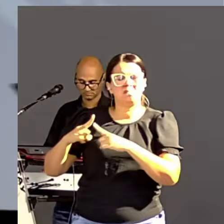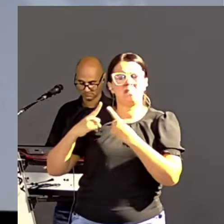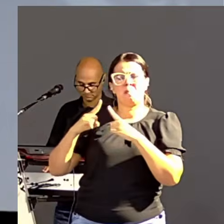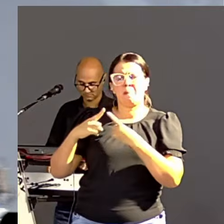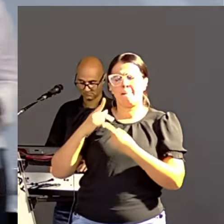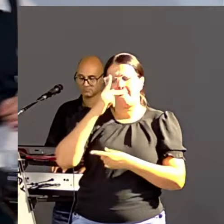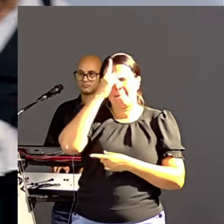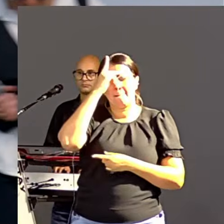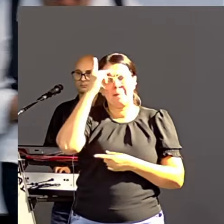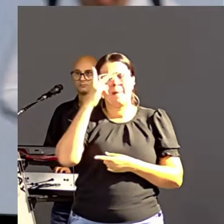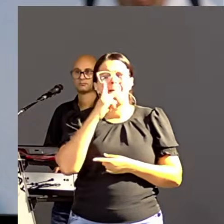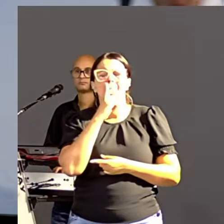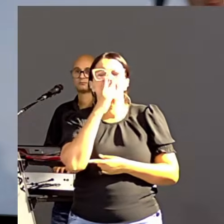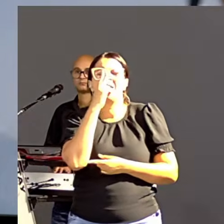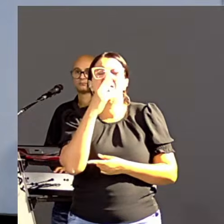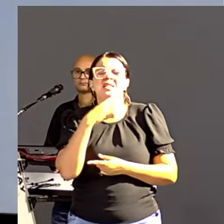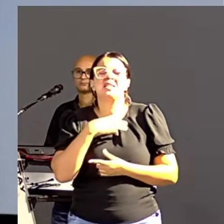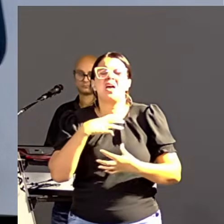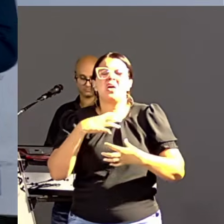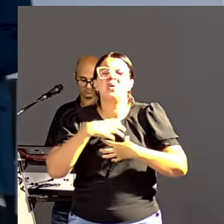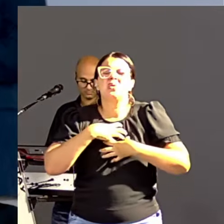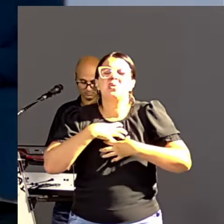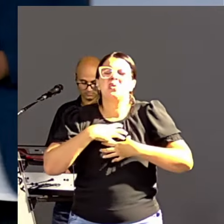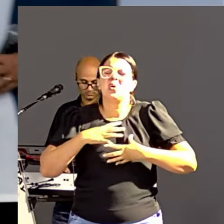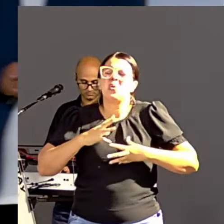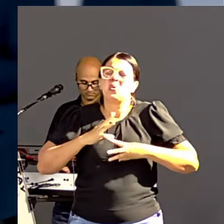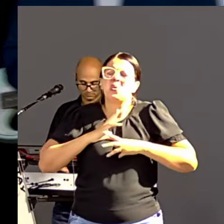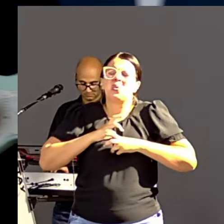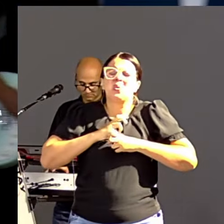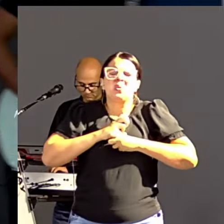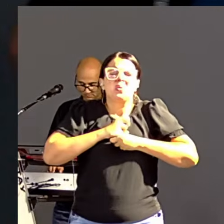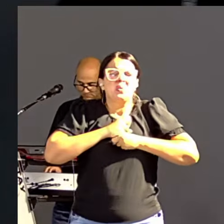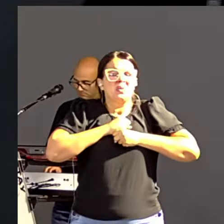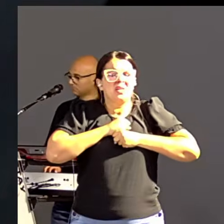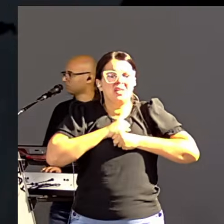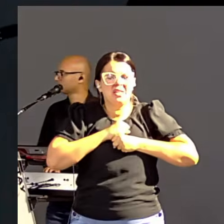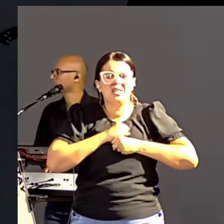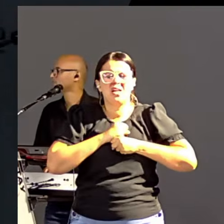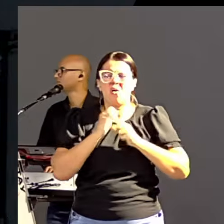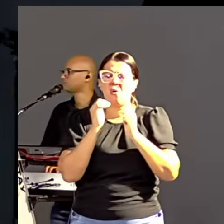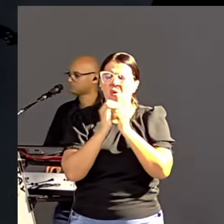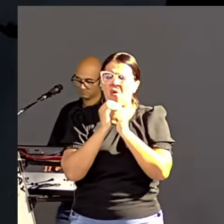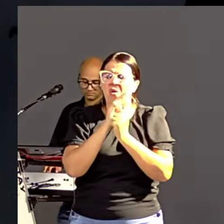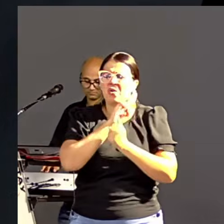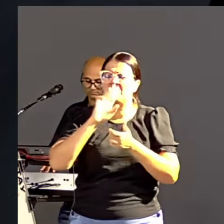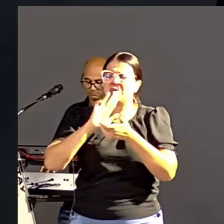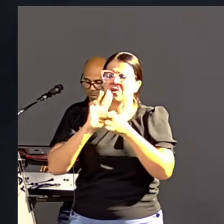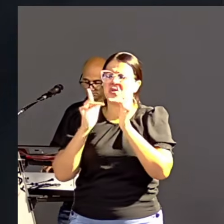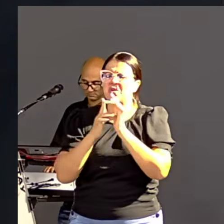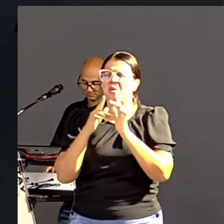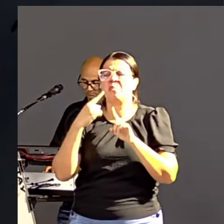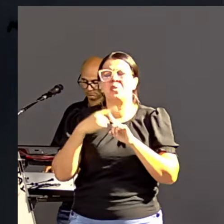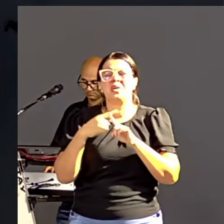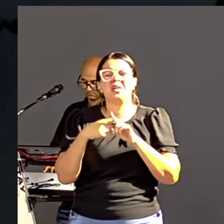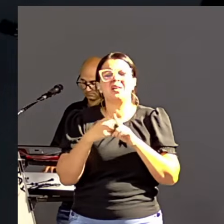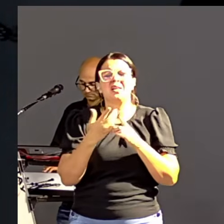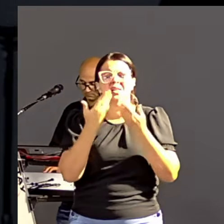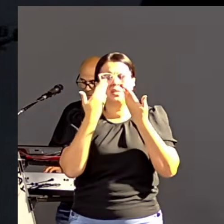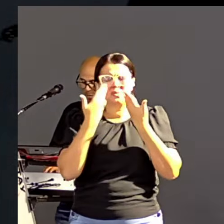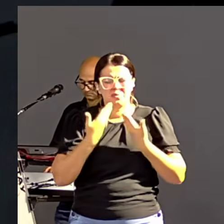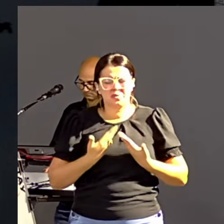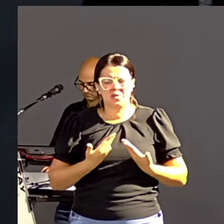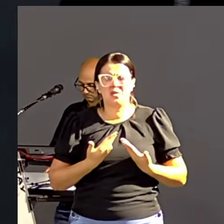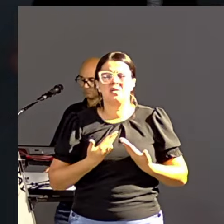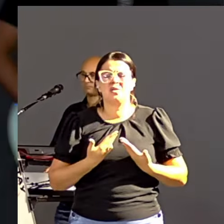pessoas que parece que a alma está sendo comprimida. Eu oro no nome de Jesus, porque isso, meu Deus, pode gerar